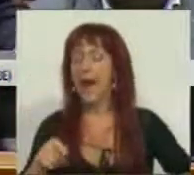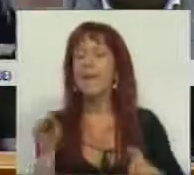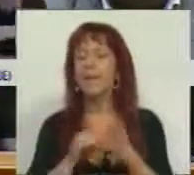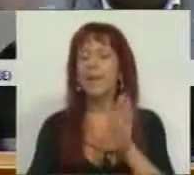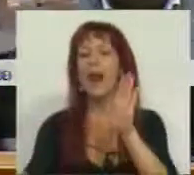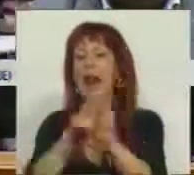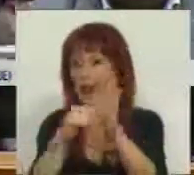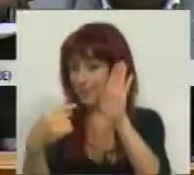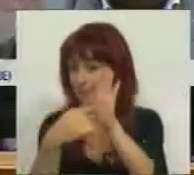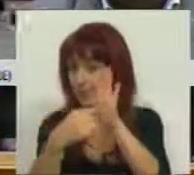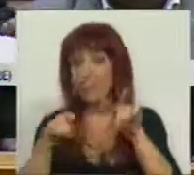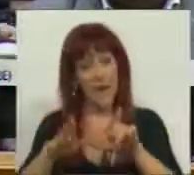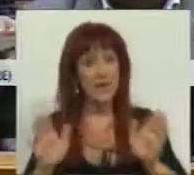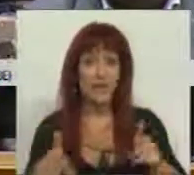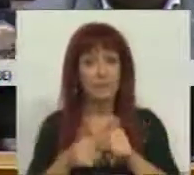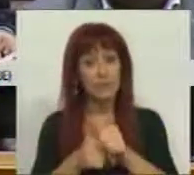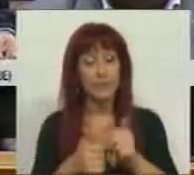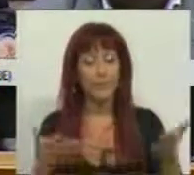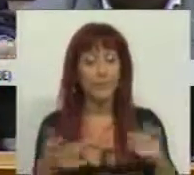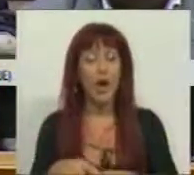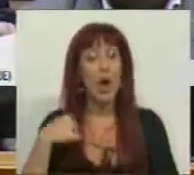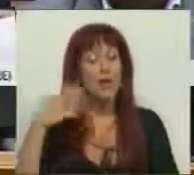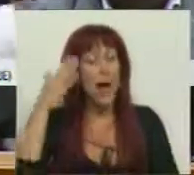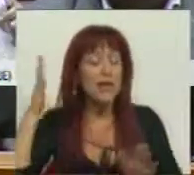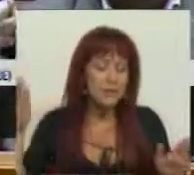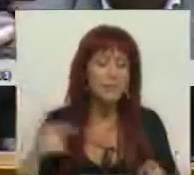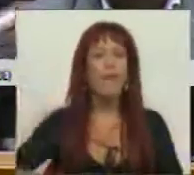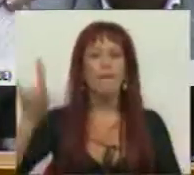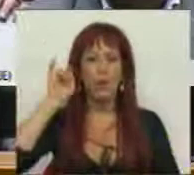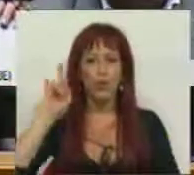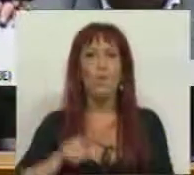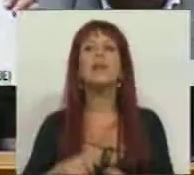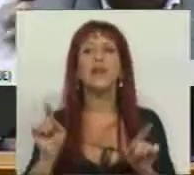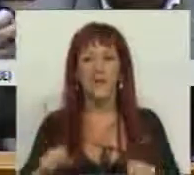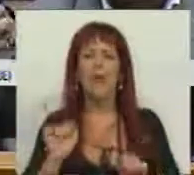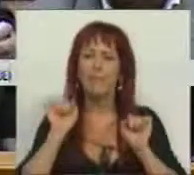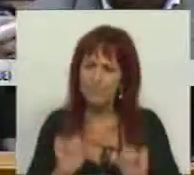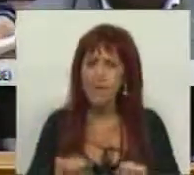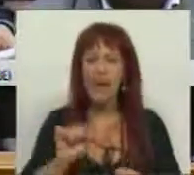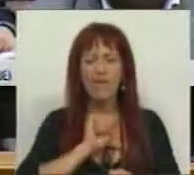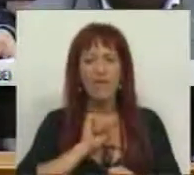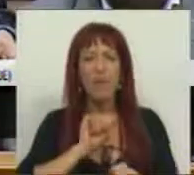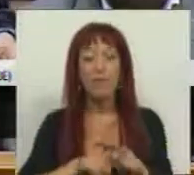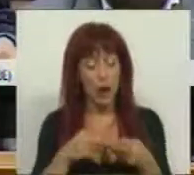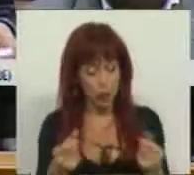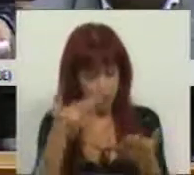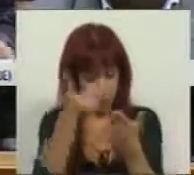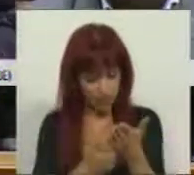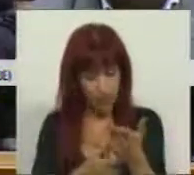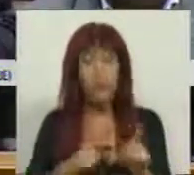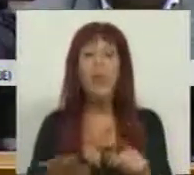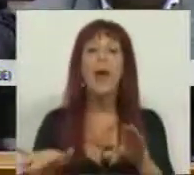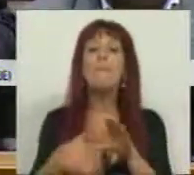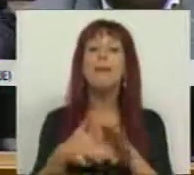está na lei e é assim que deve ser. Consideramos, no entanto, fundamental, e isso também faz parte da nossa resolução,